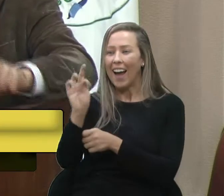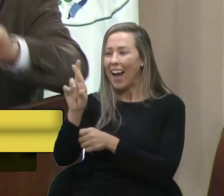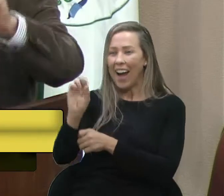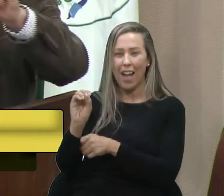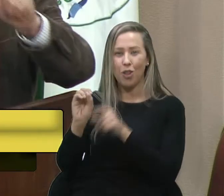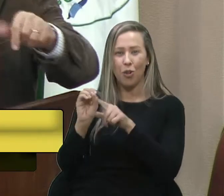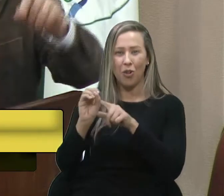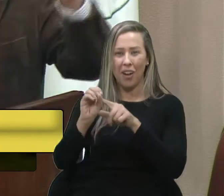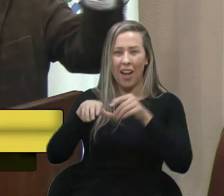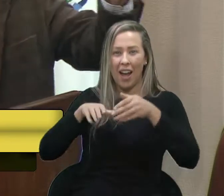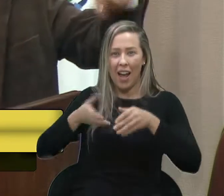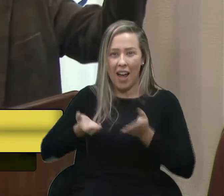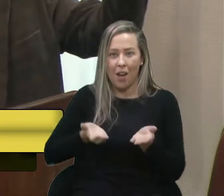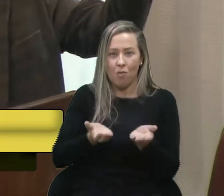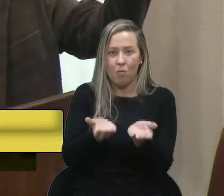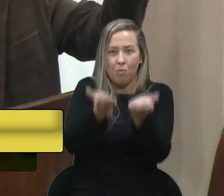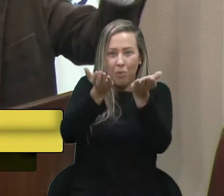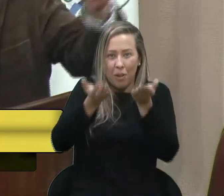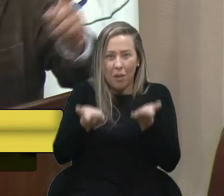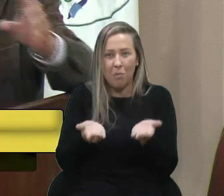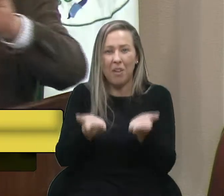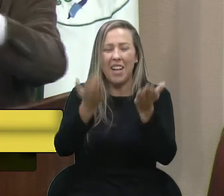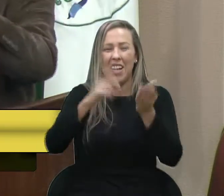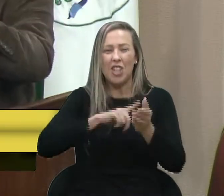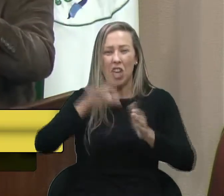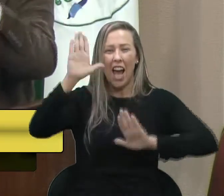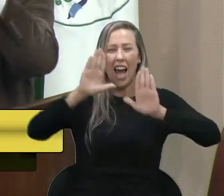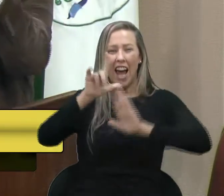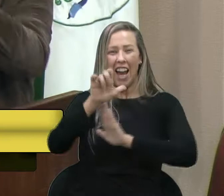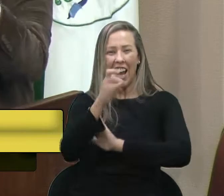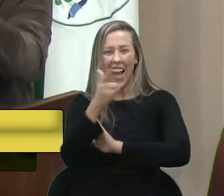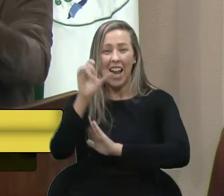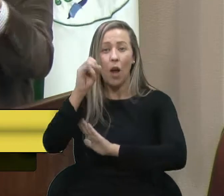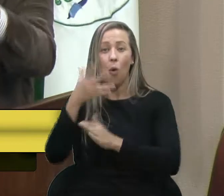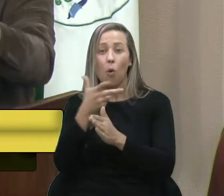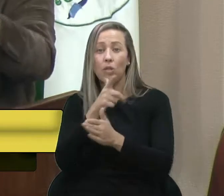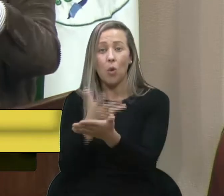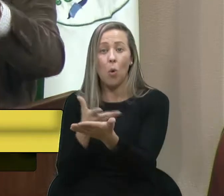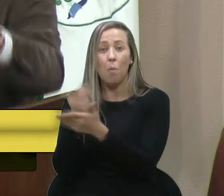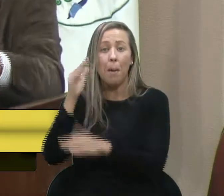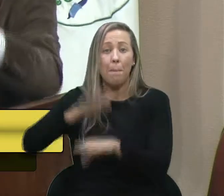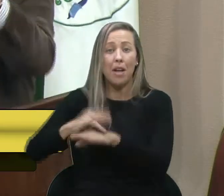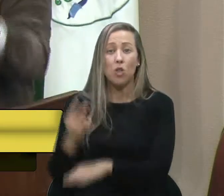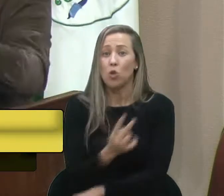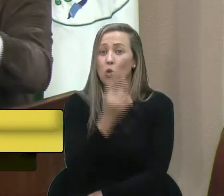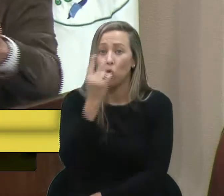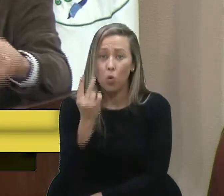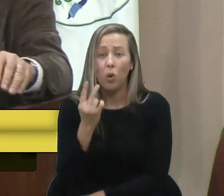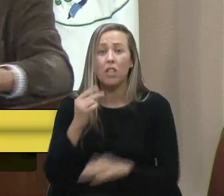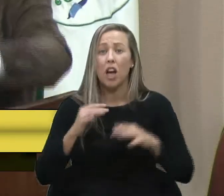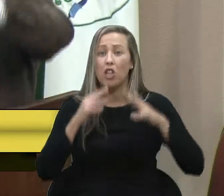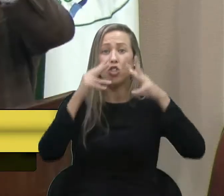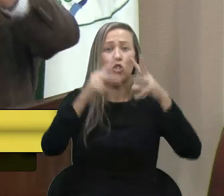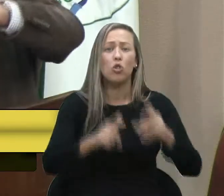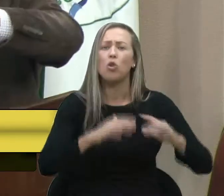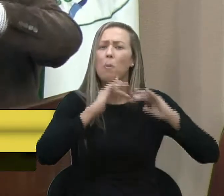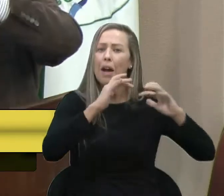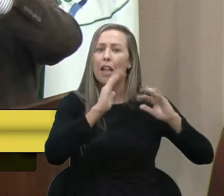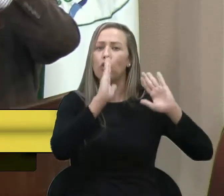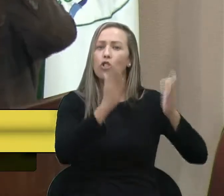Adiló, fazendo o leilão daquelas bem defasadas, conseguiu comprar mais 2 retro, além de todo aquele maquinário